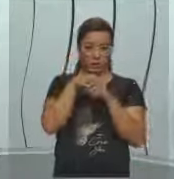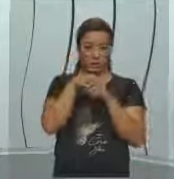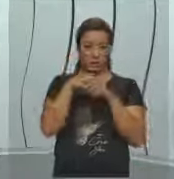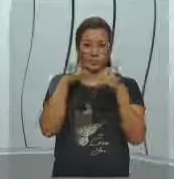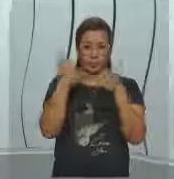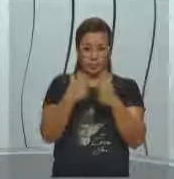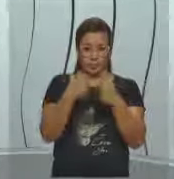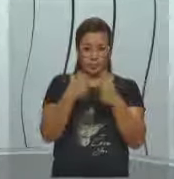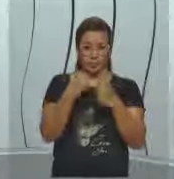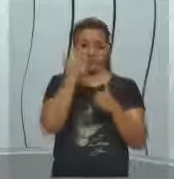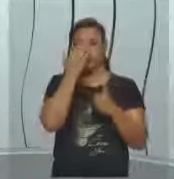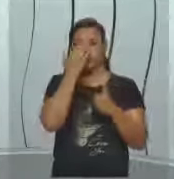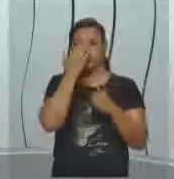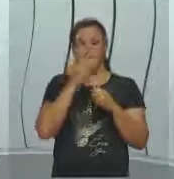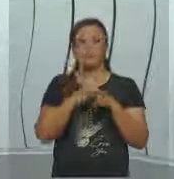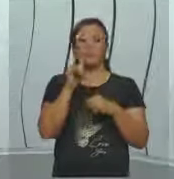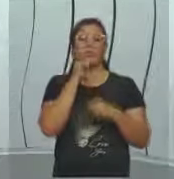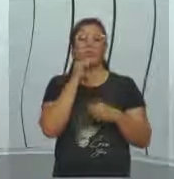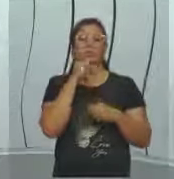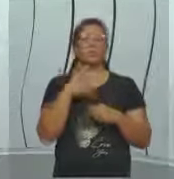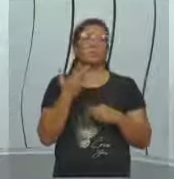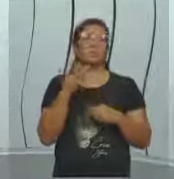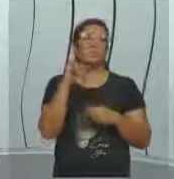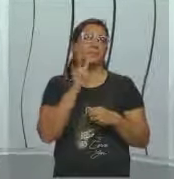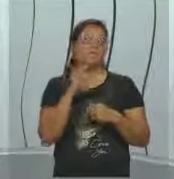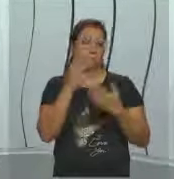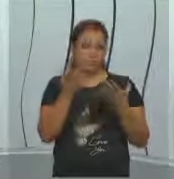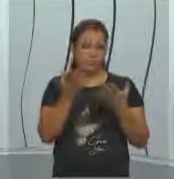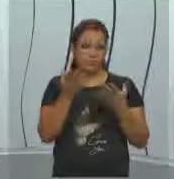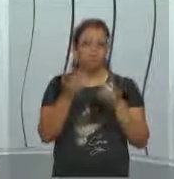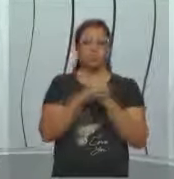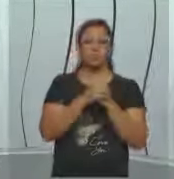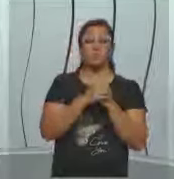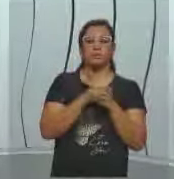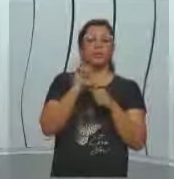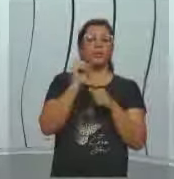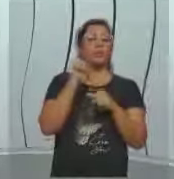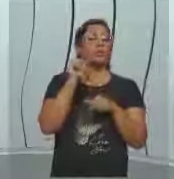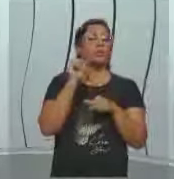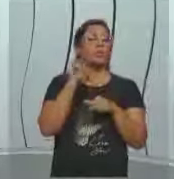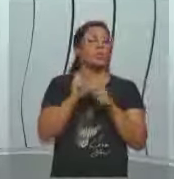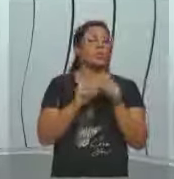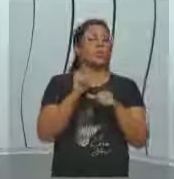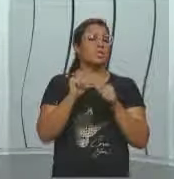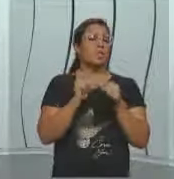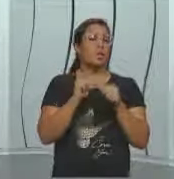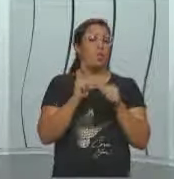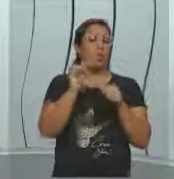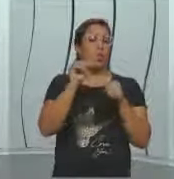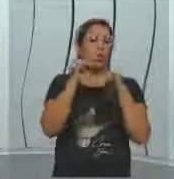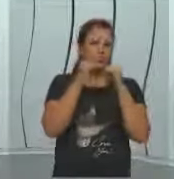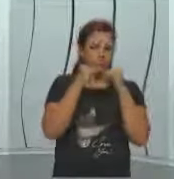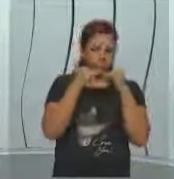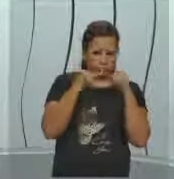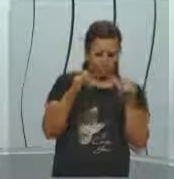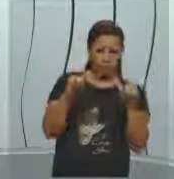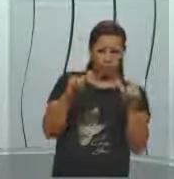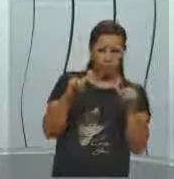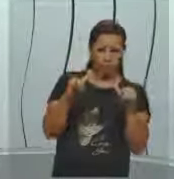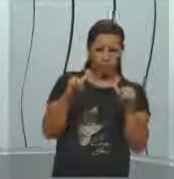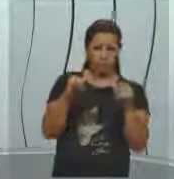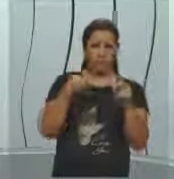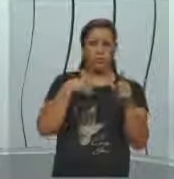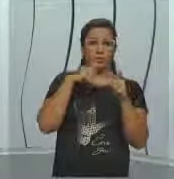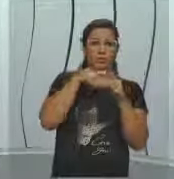tá? Ela vai, eu vou usar aqui um termo um pouco mais geral, ela vai transformar energia elétrica